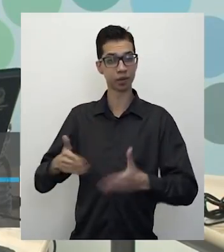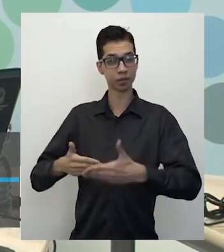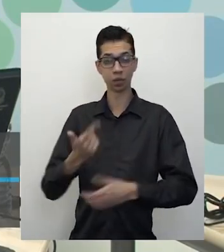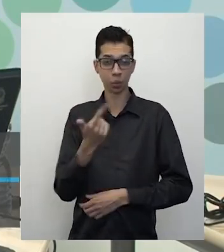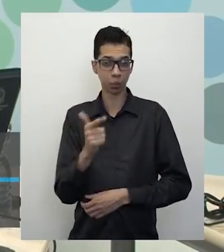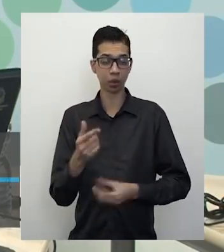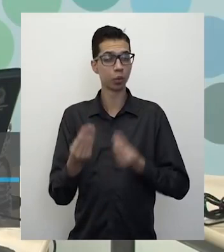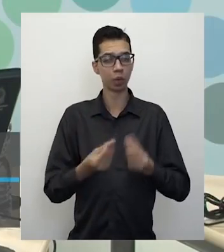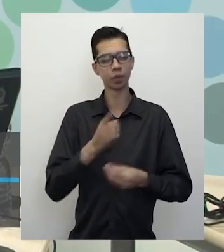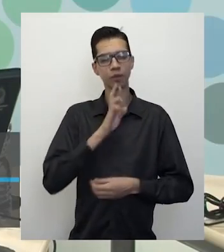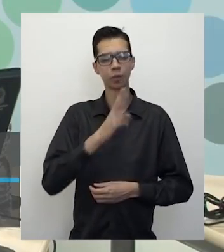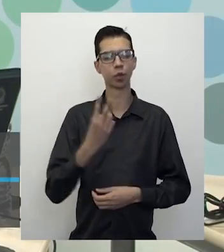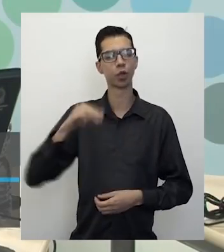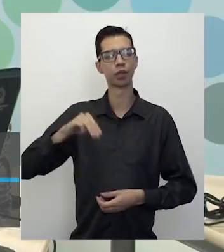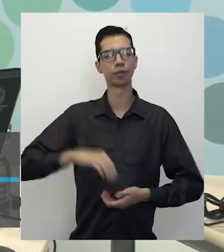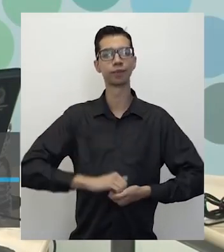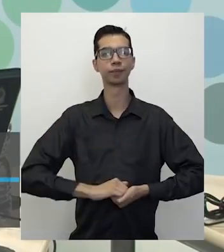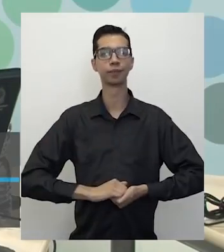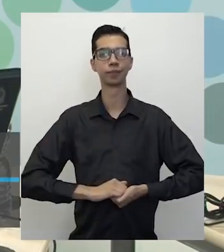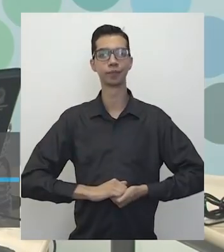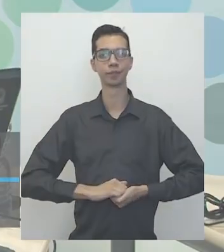2 minutinhos.